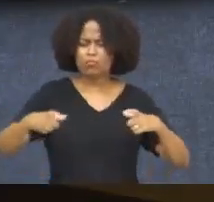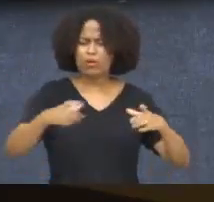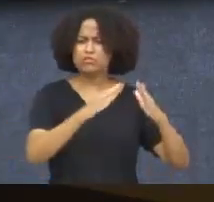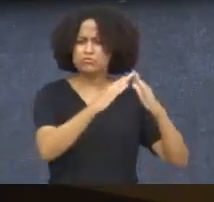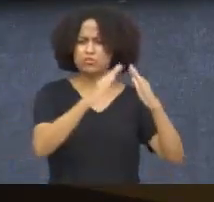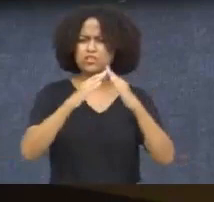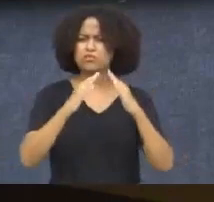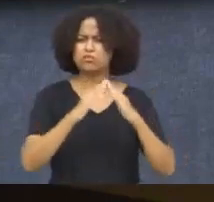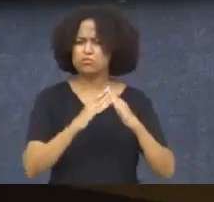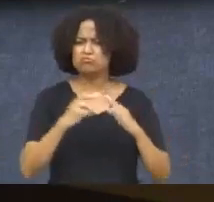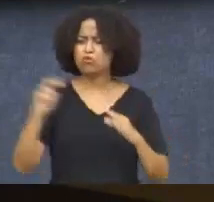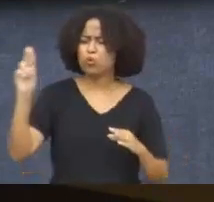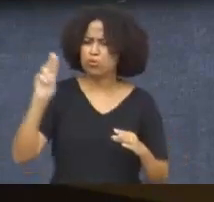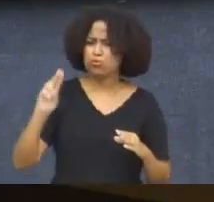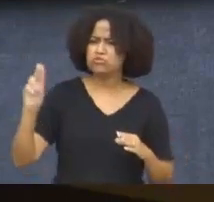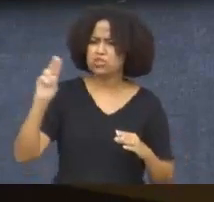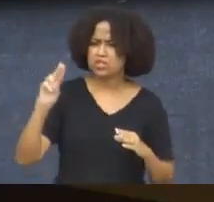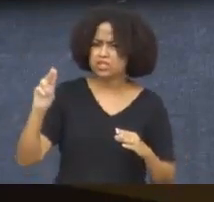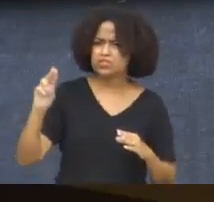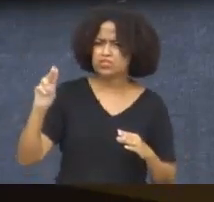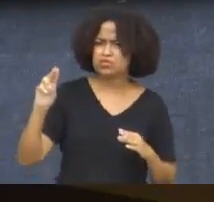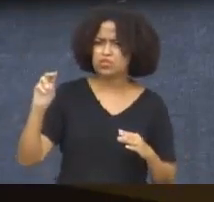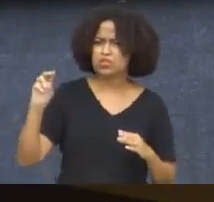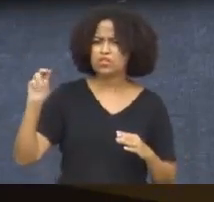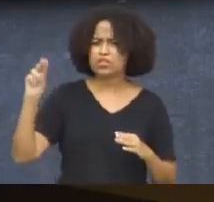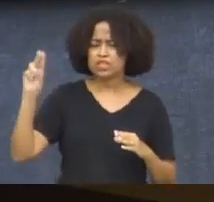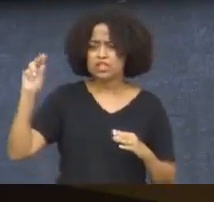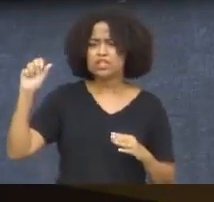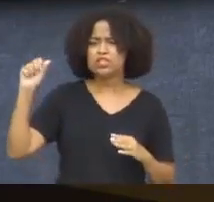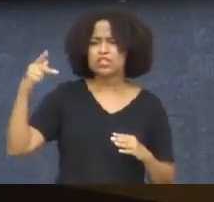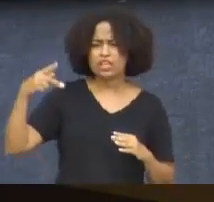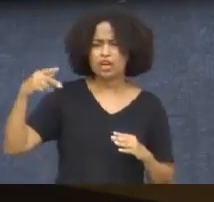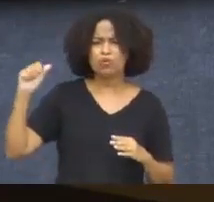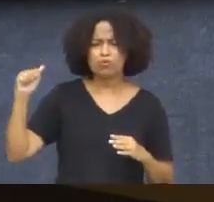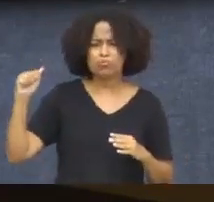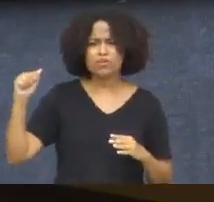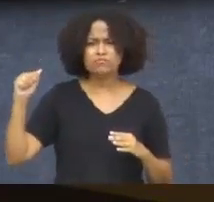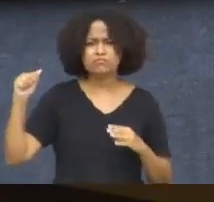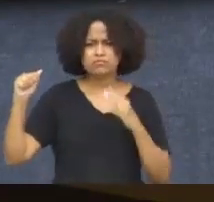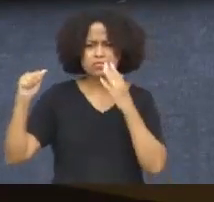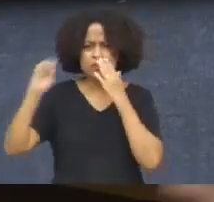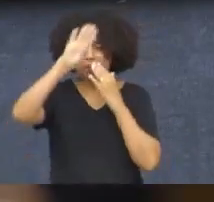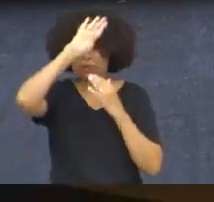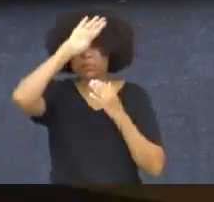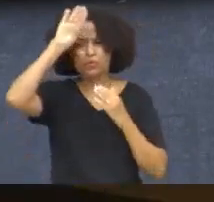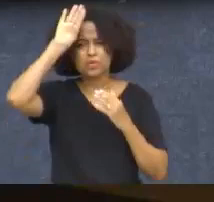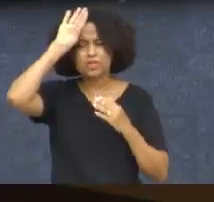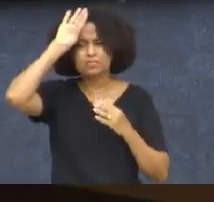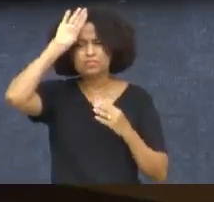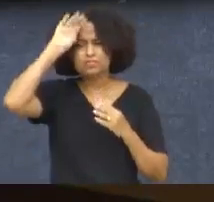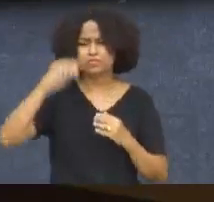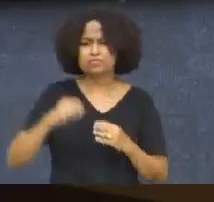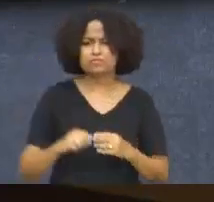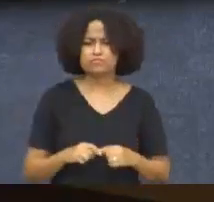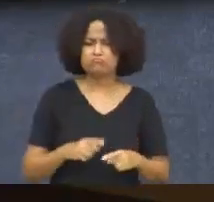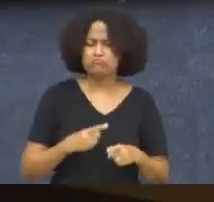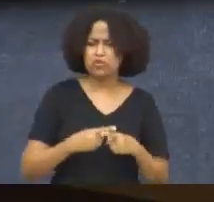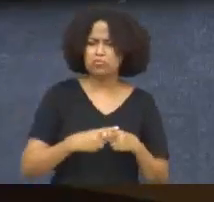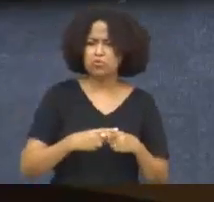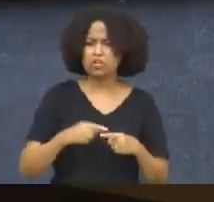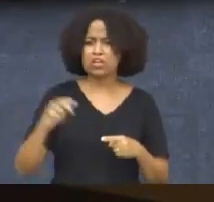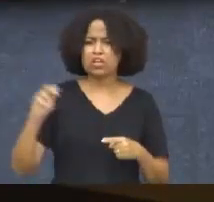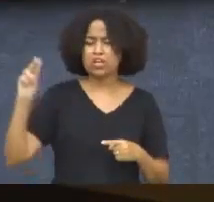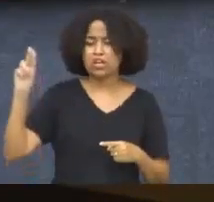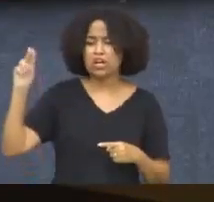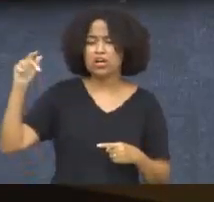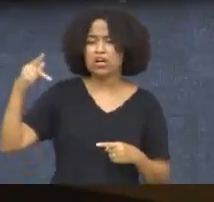são usuários da UPA Noroeste, da UPA da Pampulha, porque a UPA Noroeste ainda está numa luta de